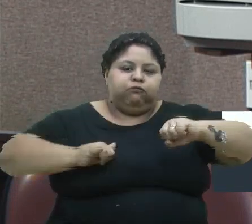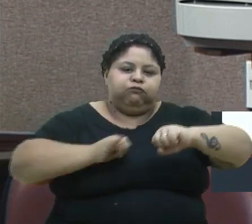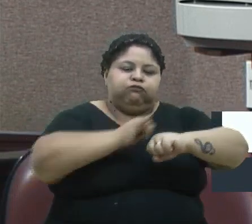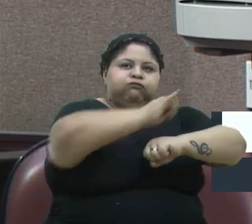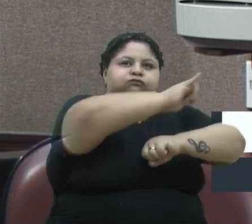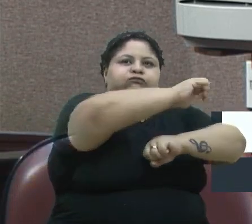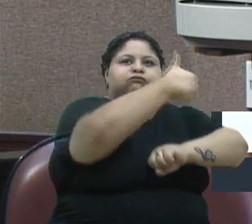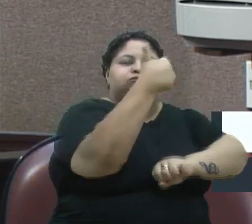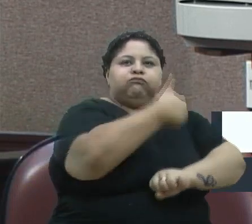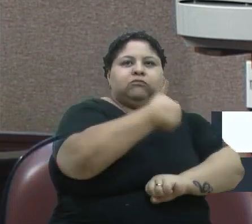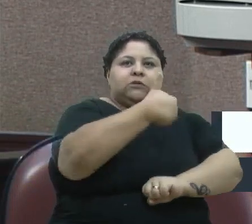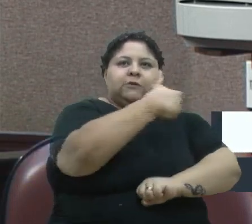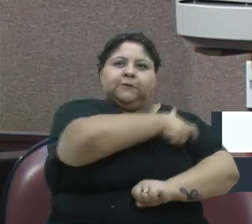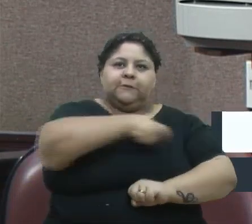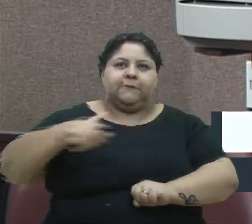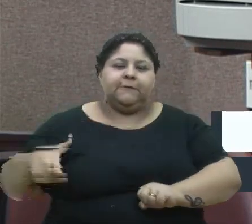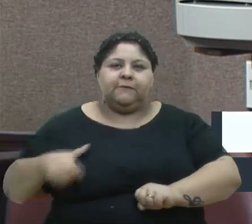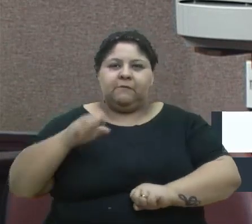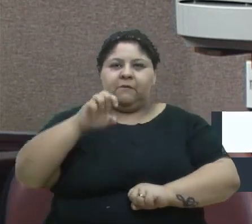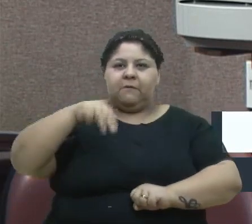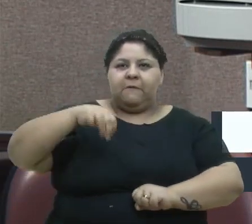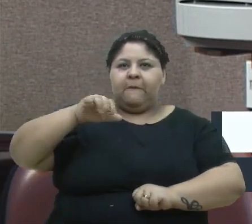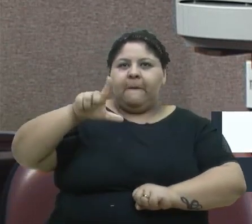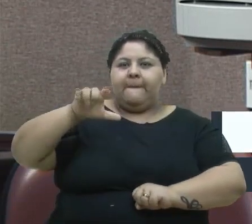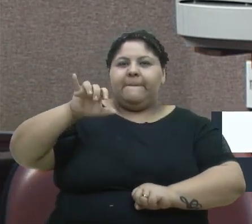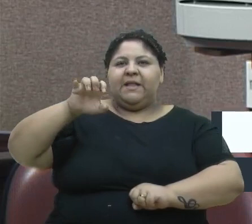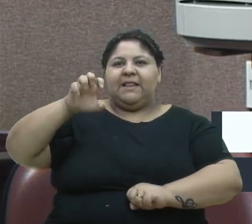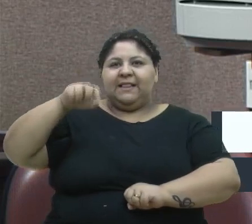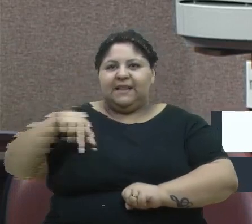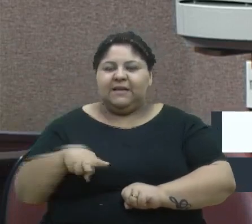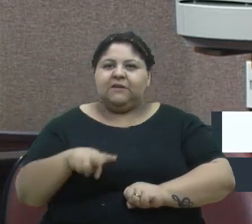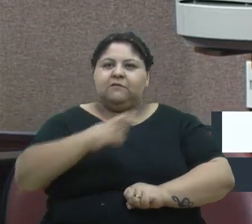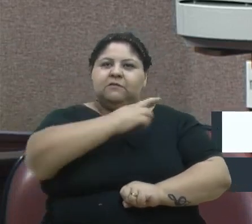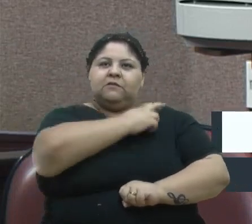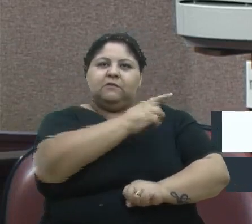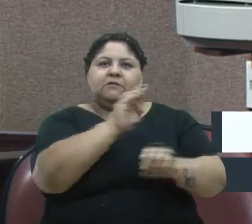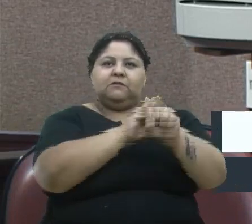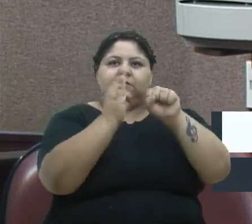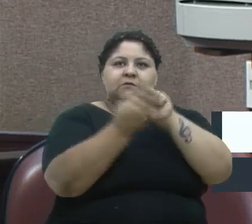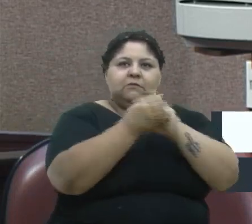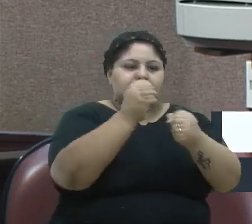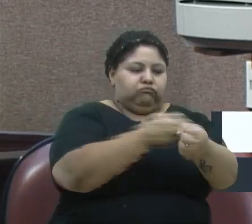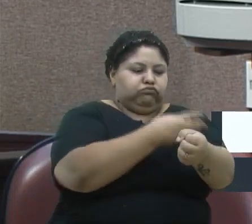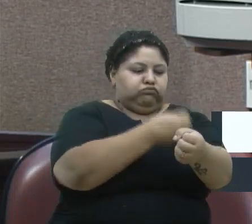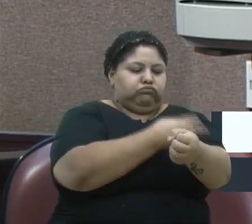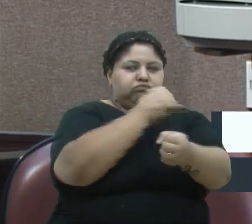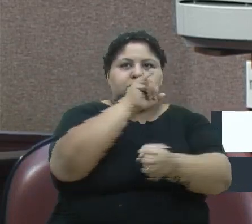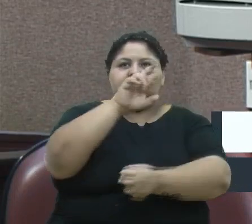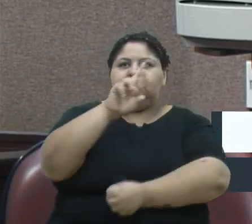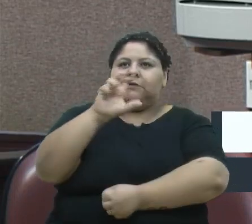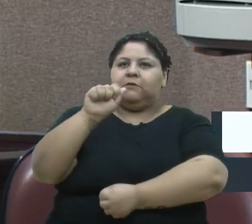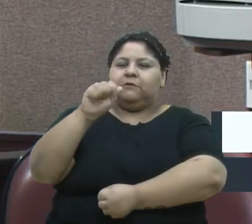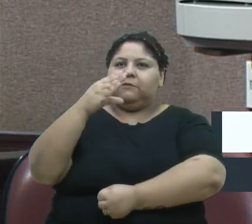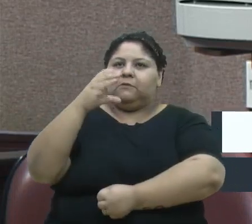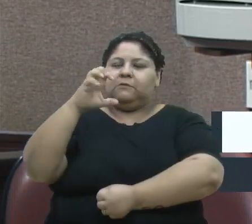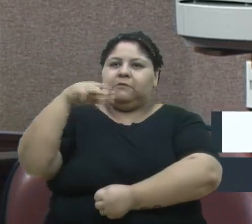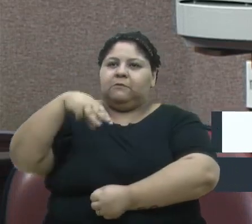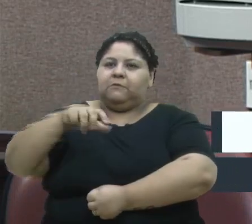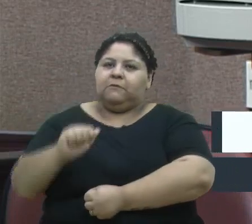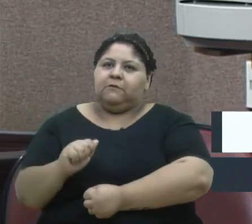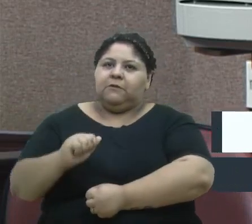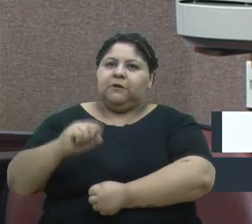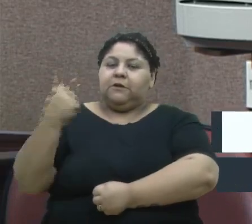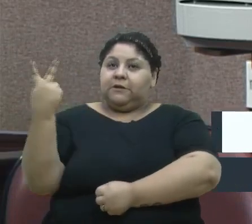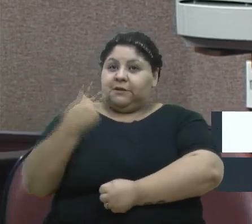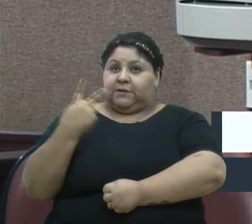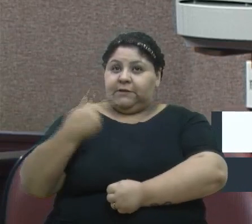Primeira Princesa Emily Gabriele Fonseca, representante do bairro Jardim Iracema, Segunda Princesa Camila